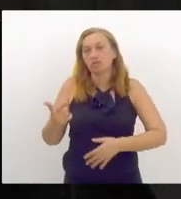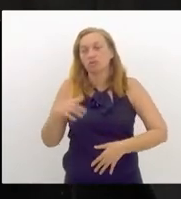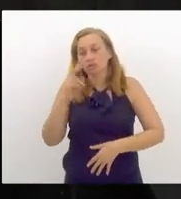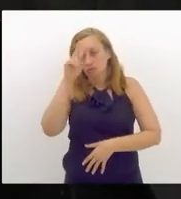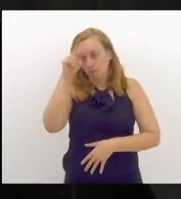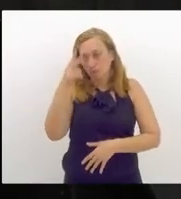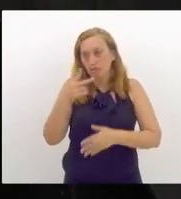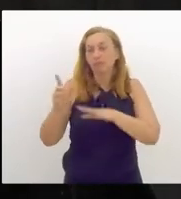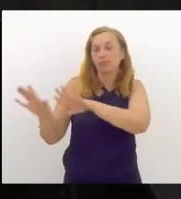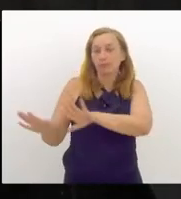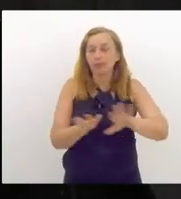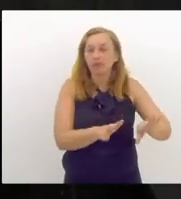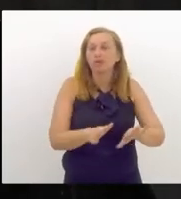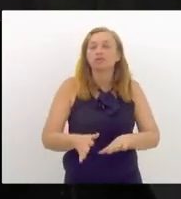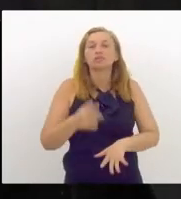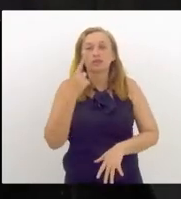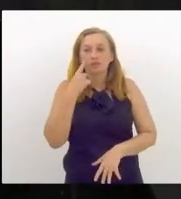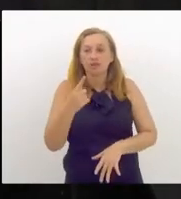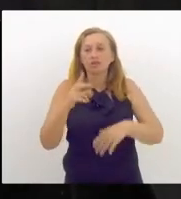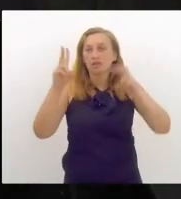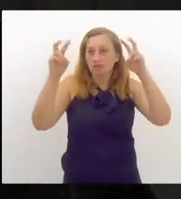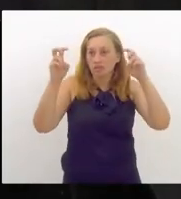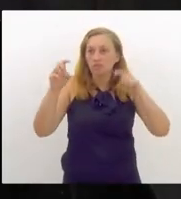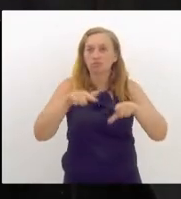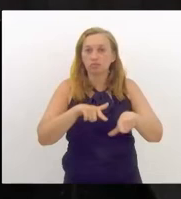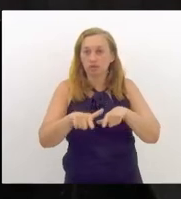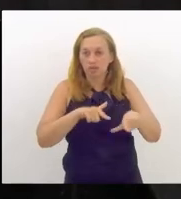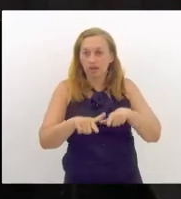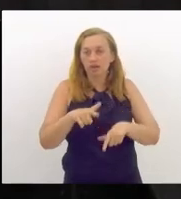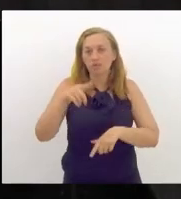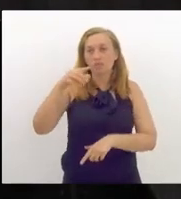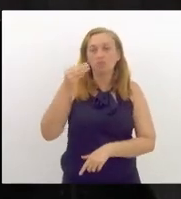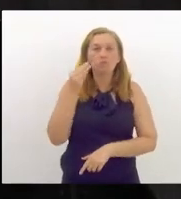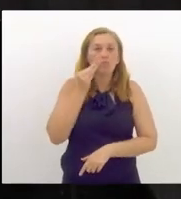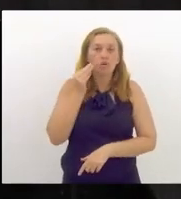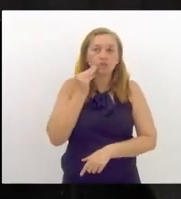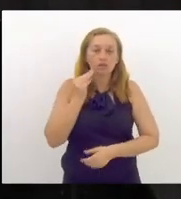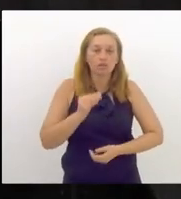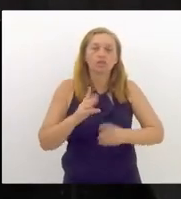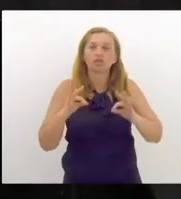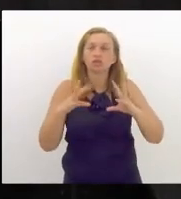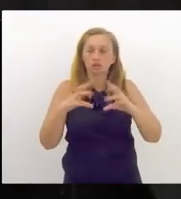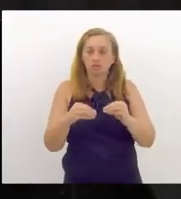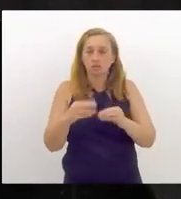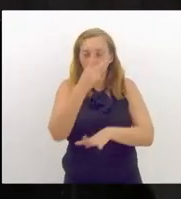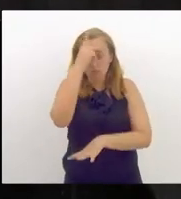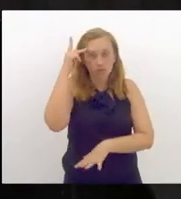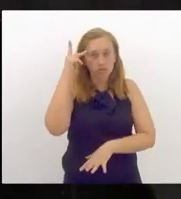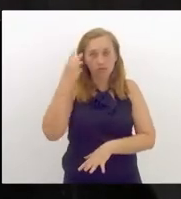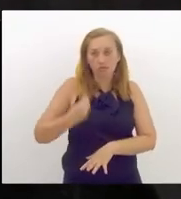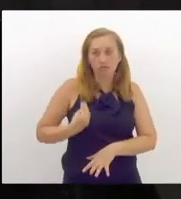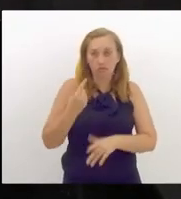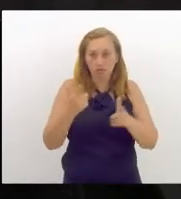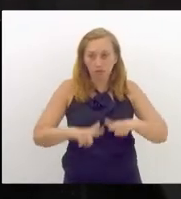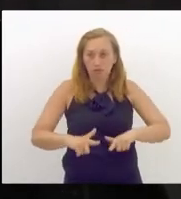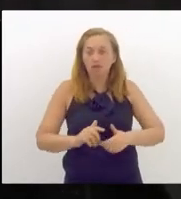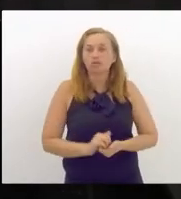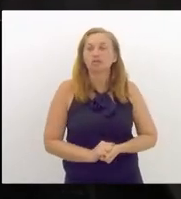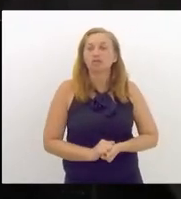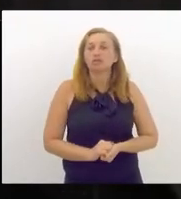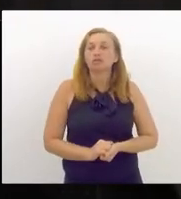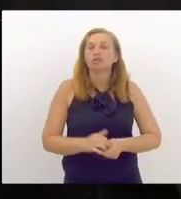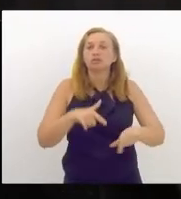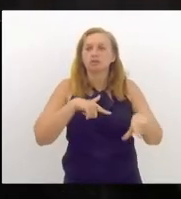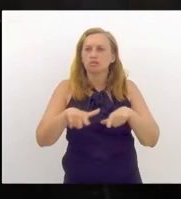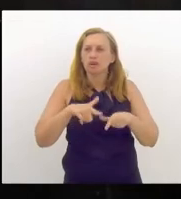a gente tá vendo aqui essa questão do trabalho Mônica e todos e todas presentes o trabalho